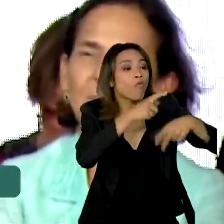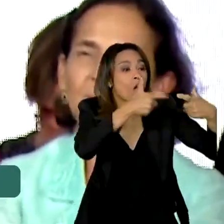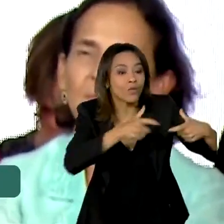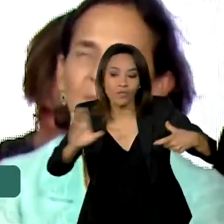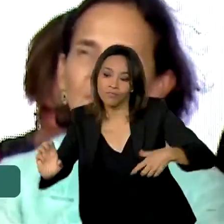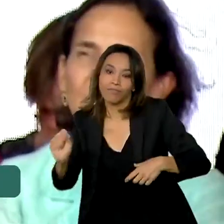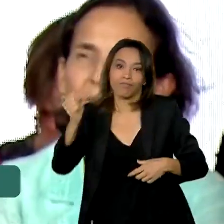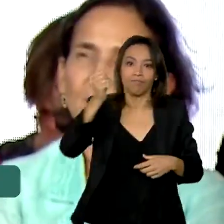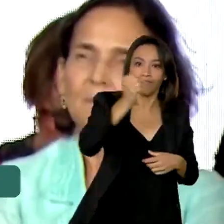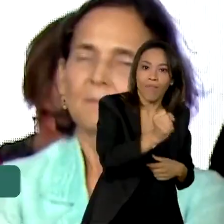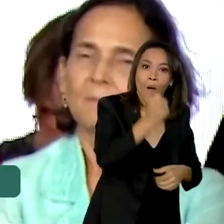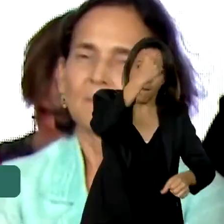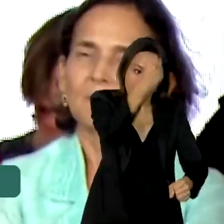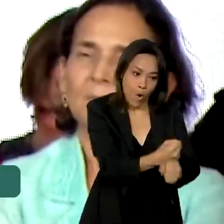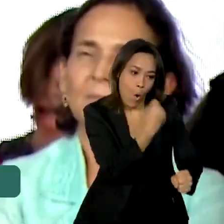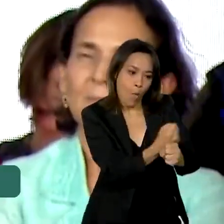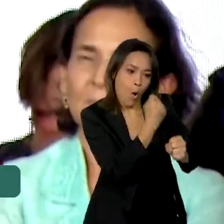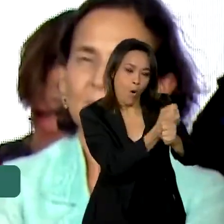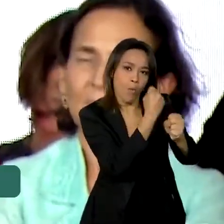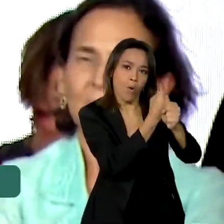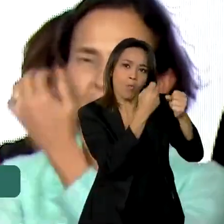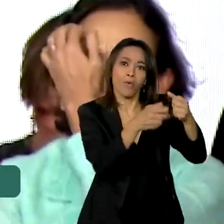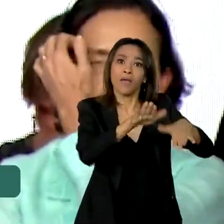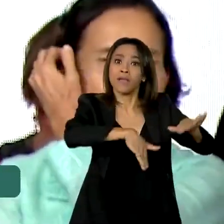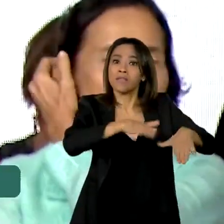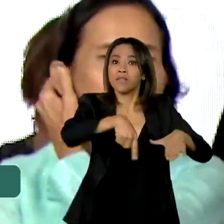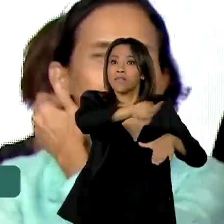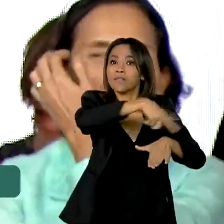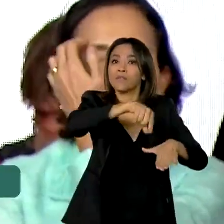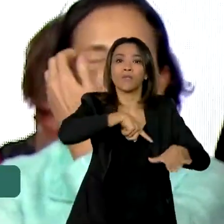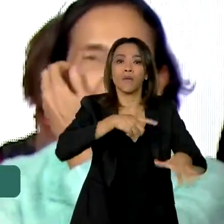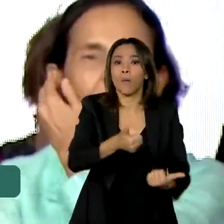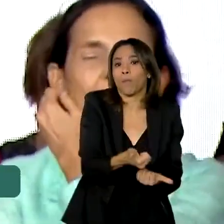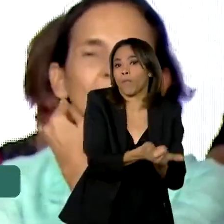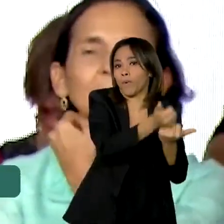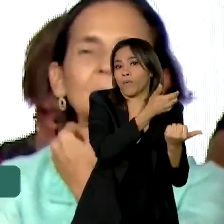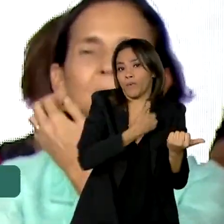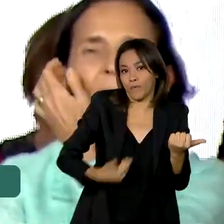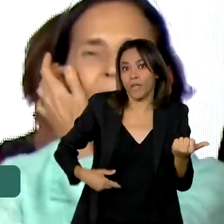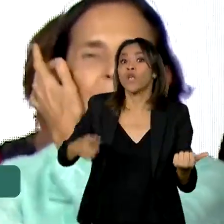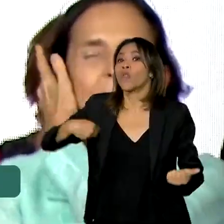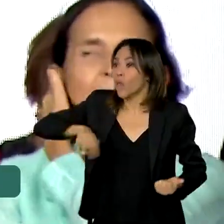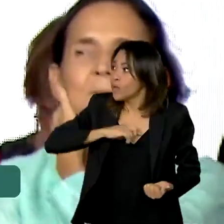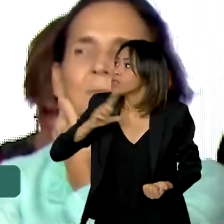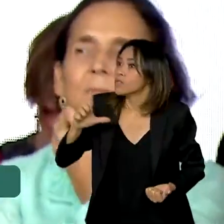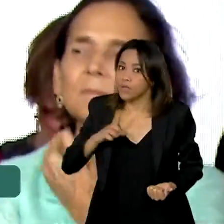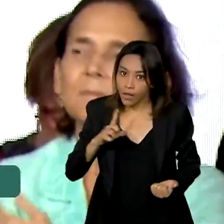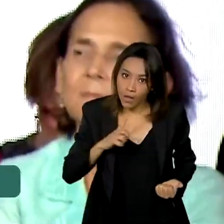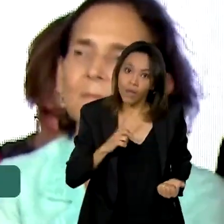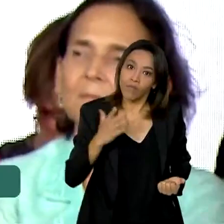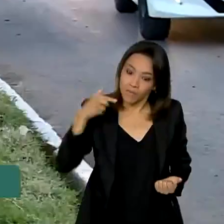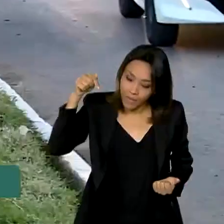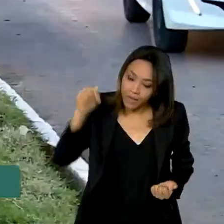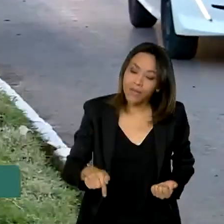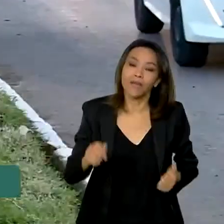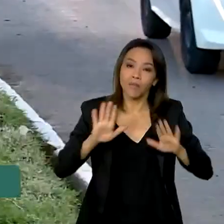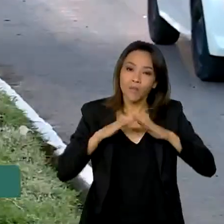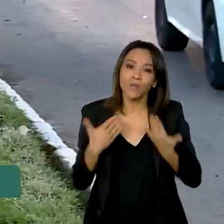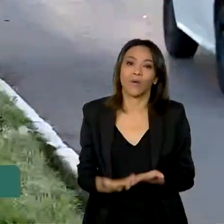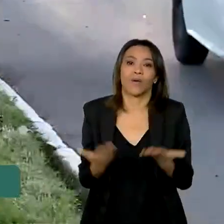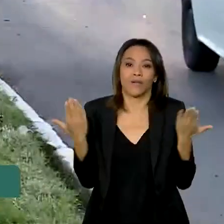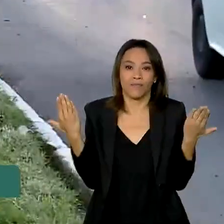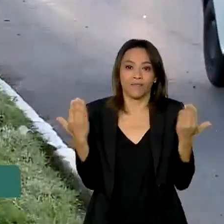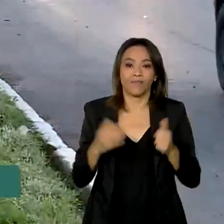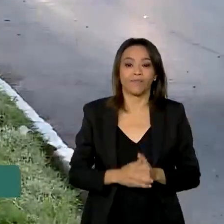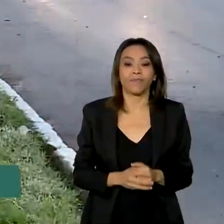está, onde muitas vezes não tem um aparato público. A gente tem uma escola desta rede. No total,